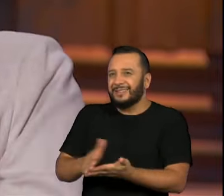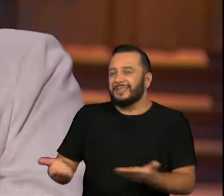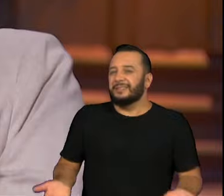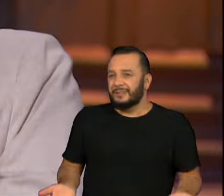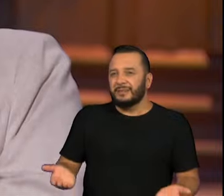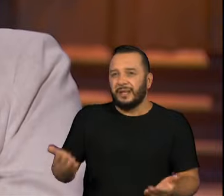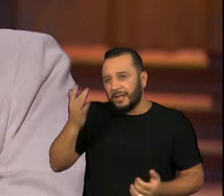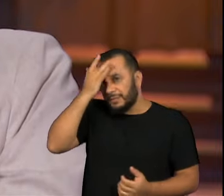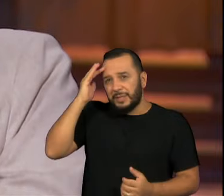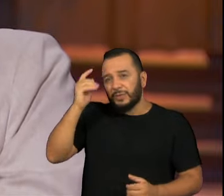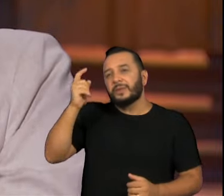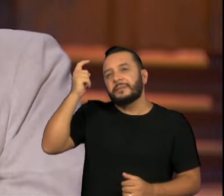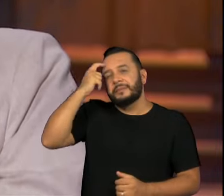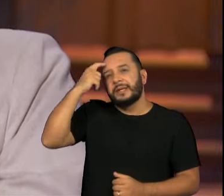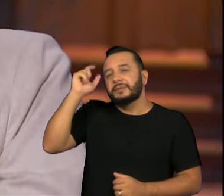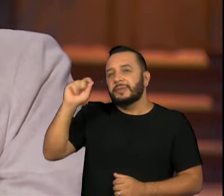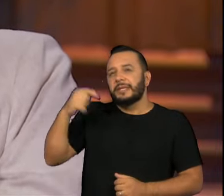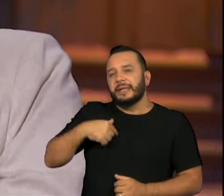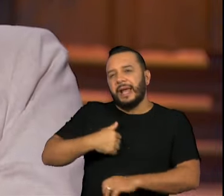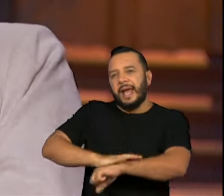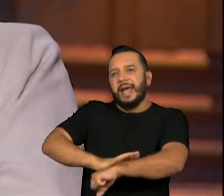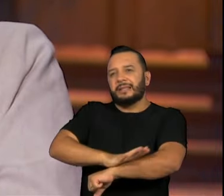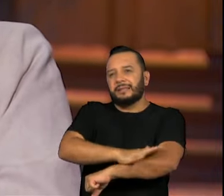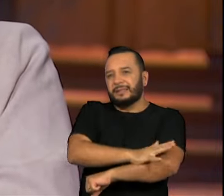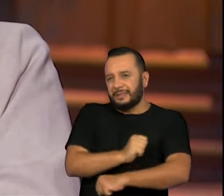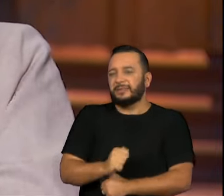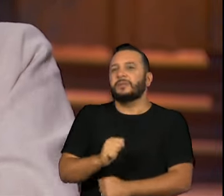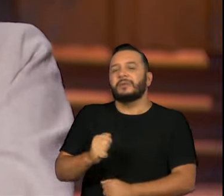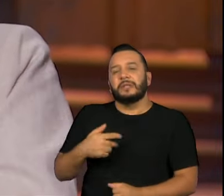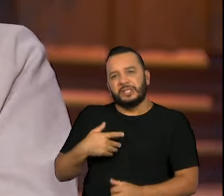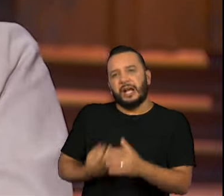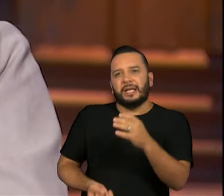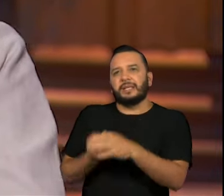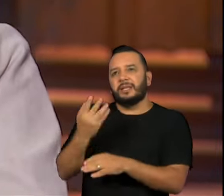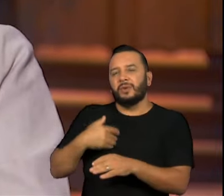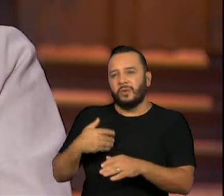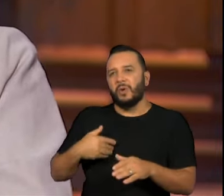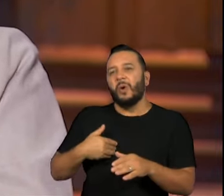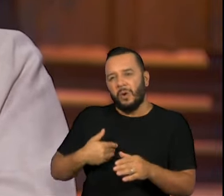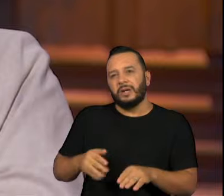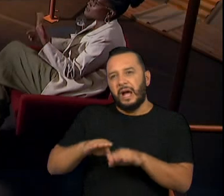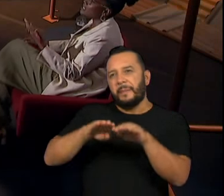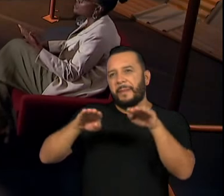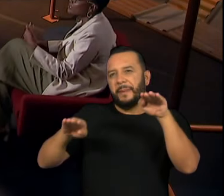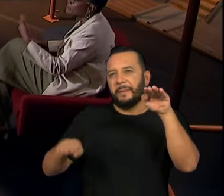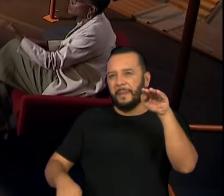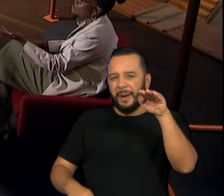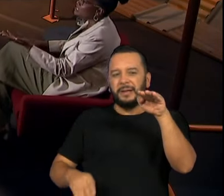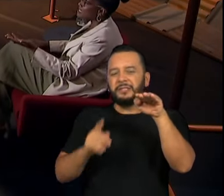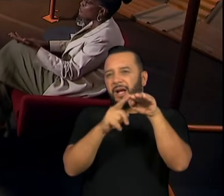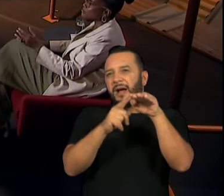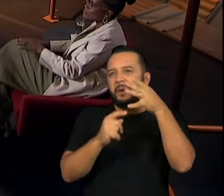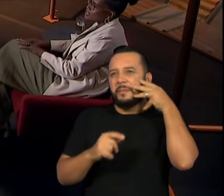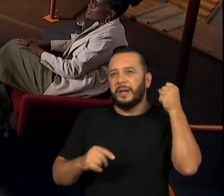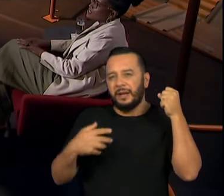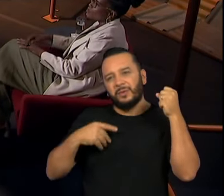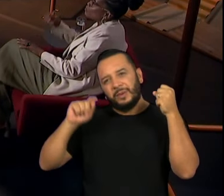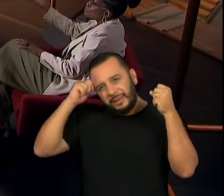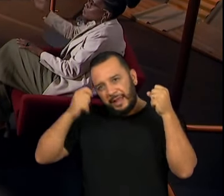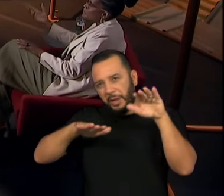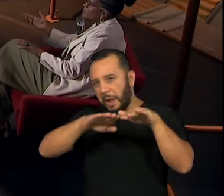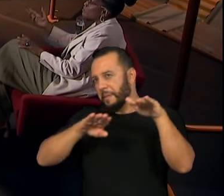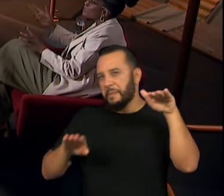esquecem que racismo esse sistema que criou essa desigualdade que estruturou essa desigualdade não é meramente eu ter preconceito